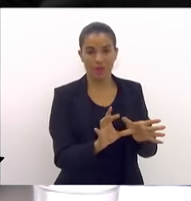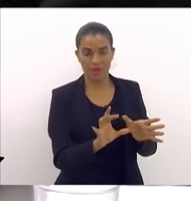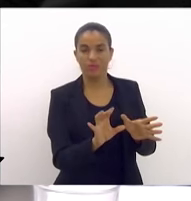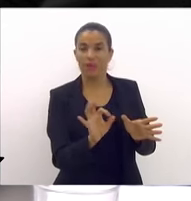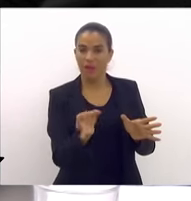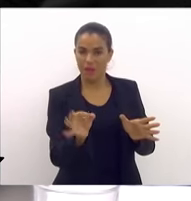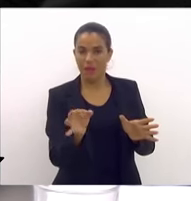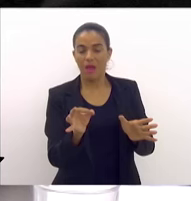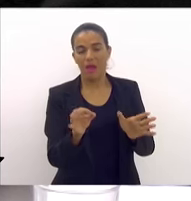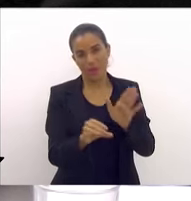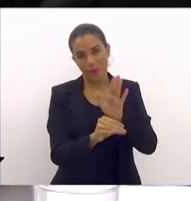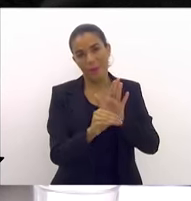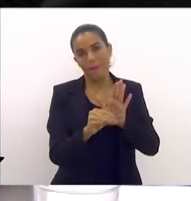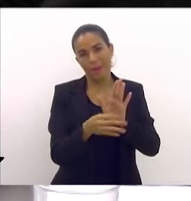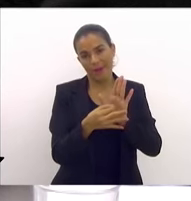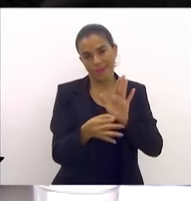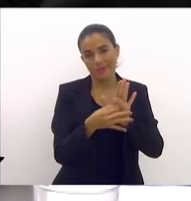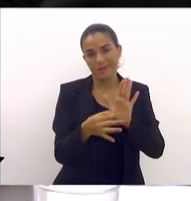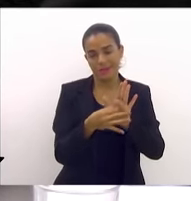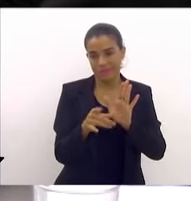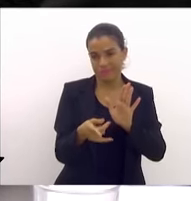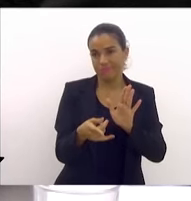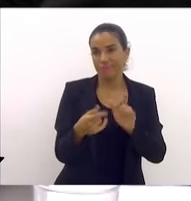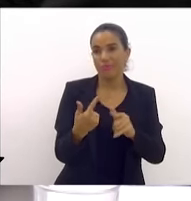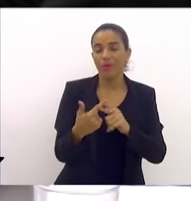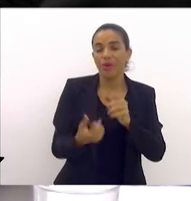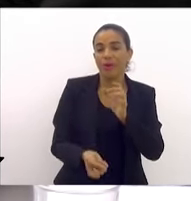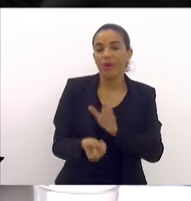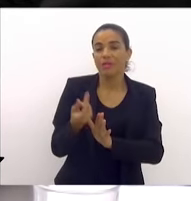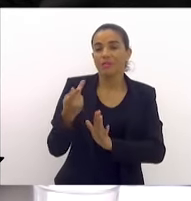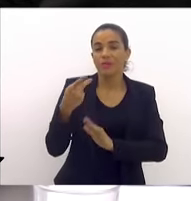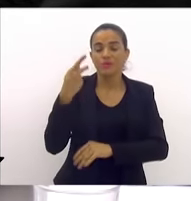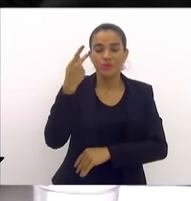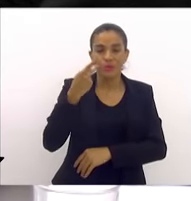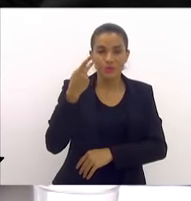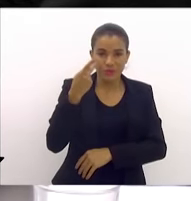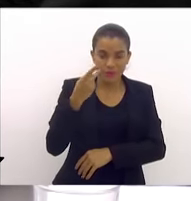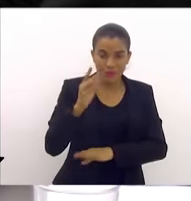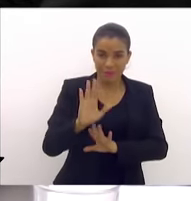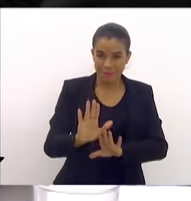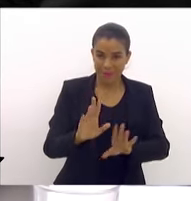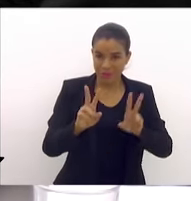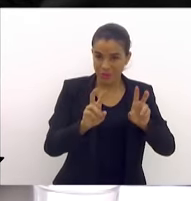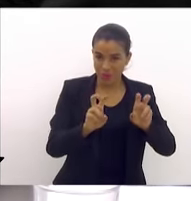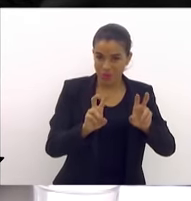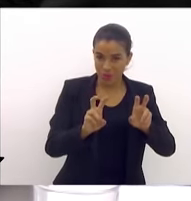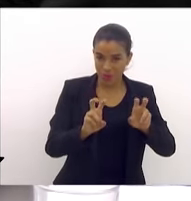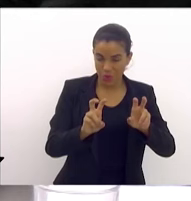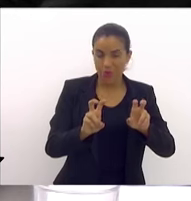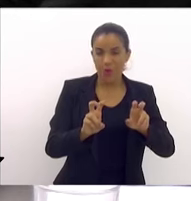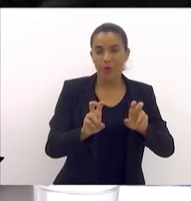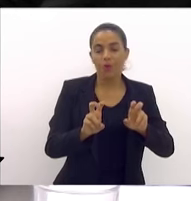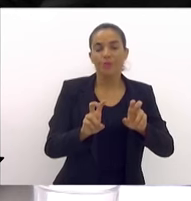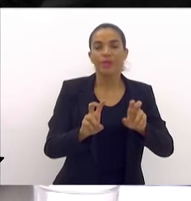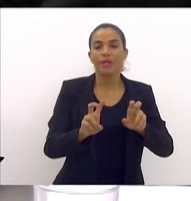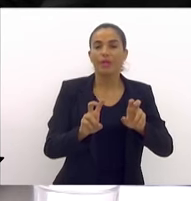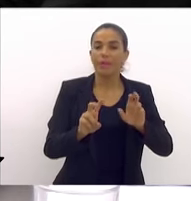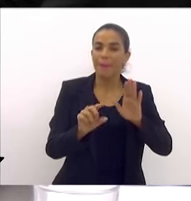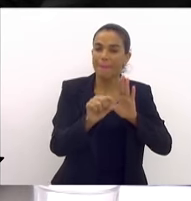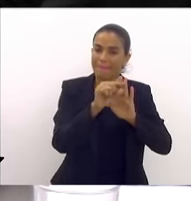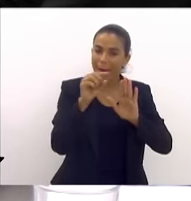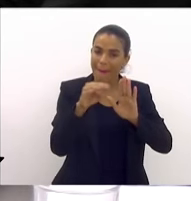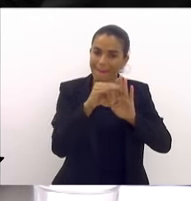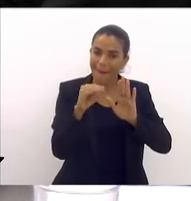realmente o parecer pode ser alterado, porque é uma criação de política. Em relação ao outro, que é a discriminação dos